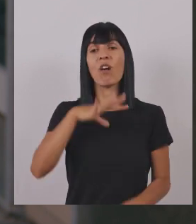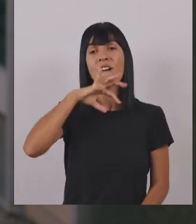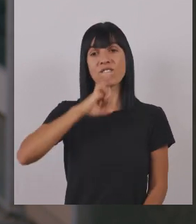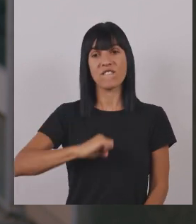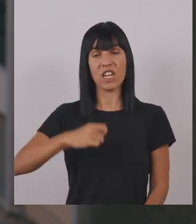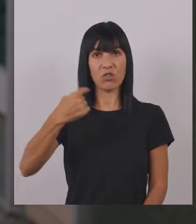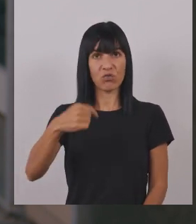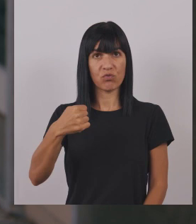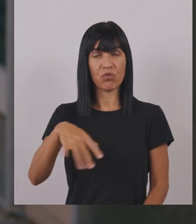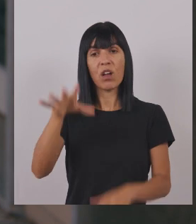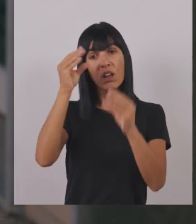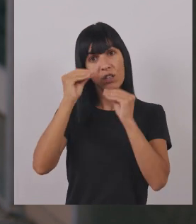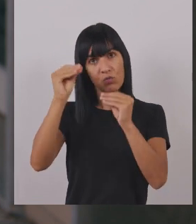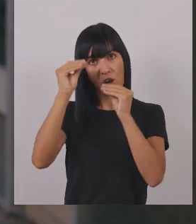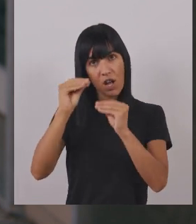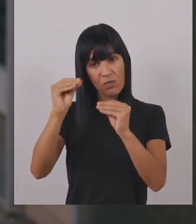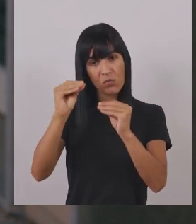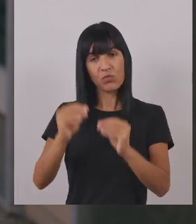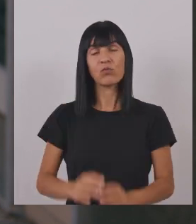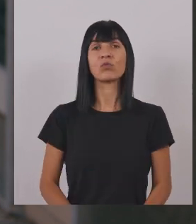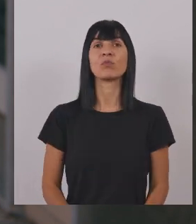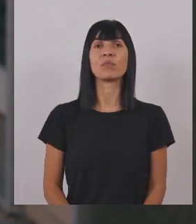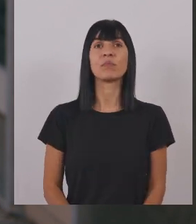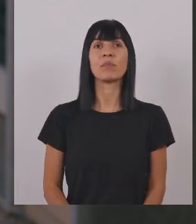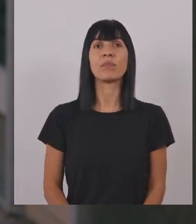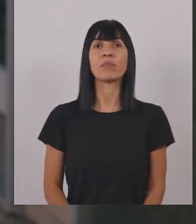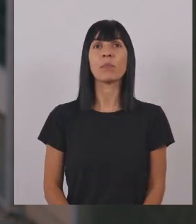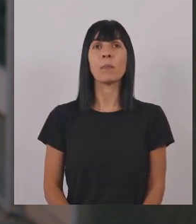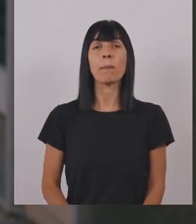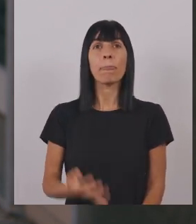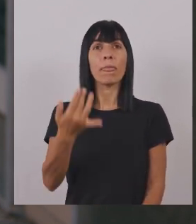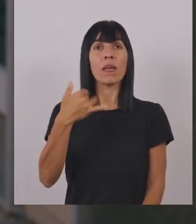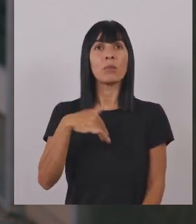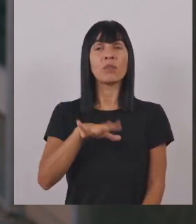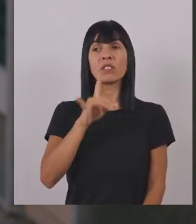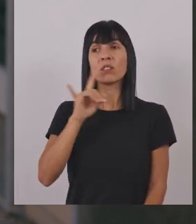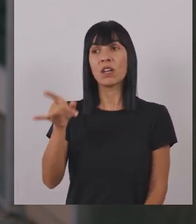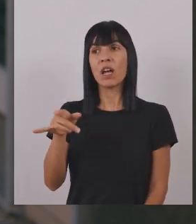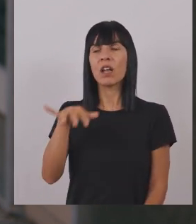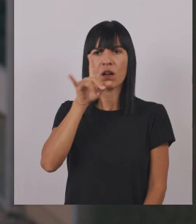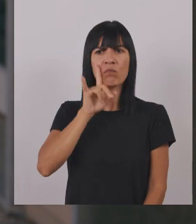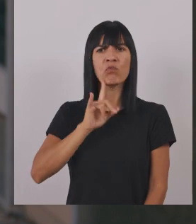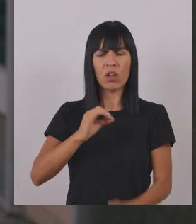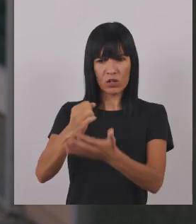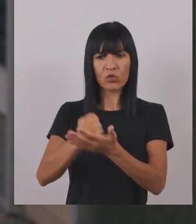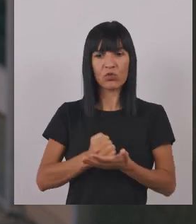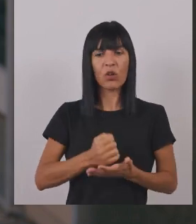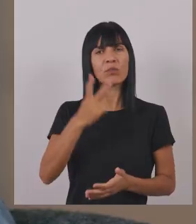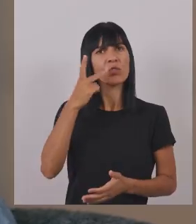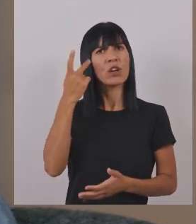filhos, educámos-nos conforme a gente podia, sabia, mas ela ajudou-me muito na